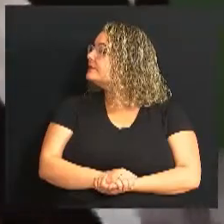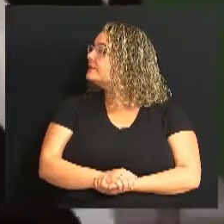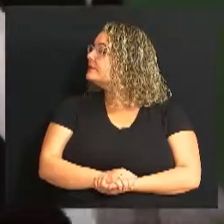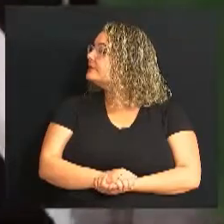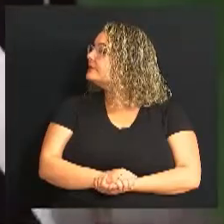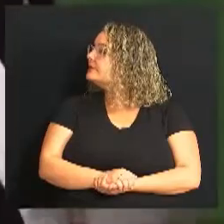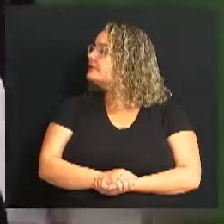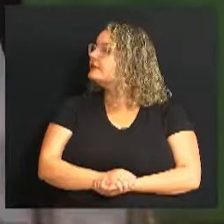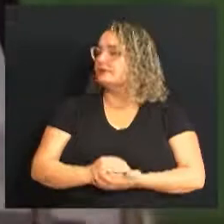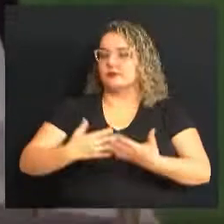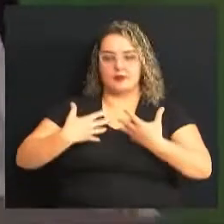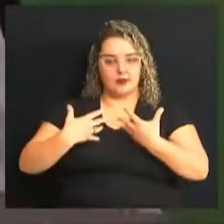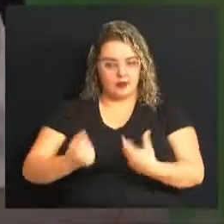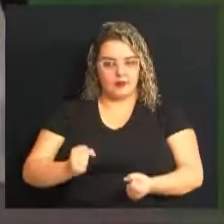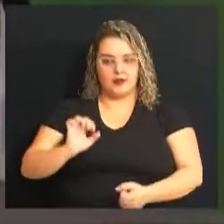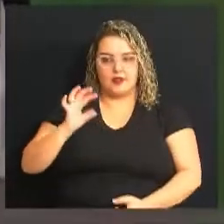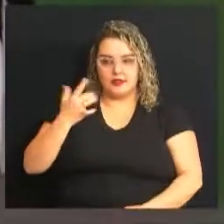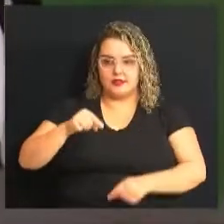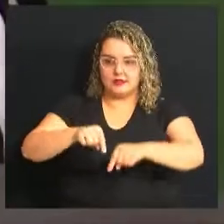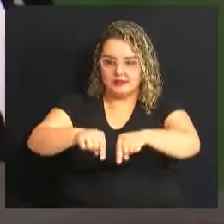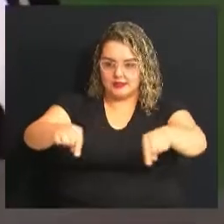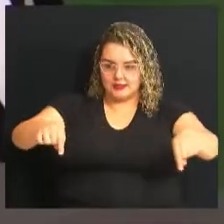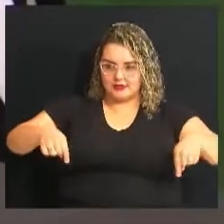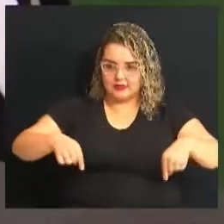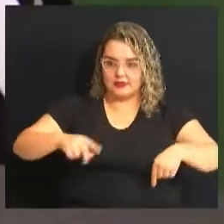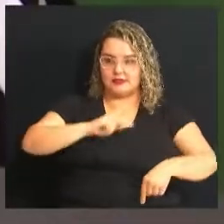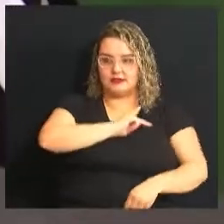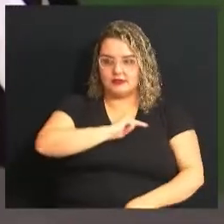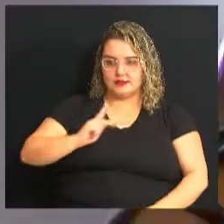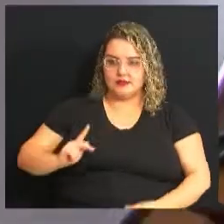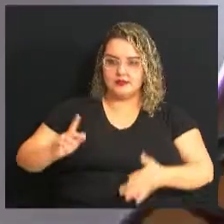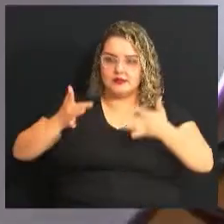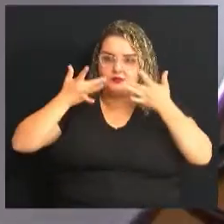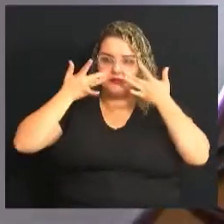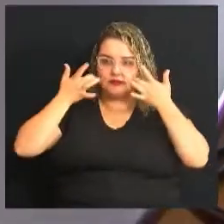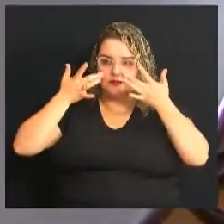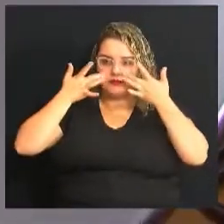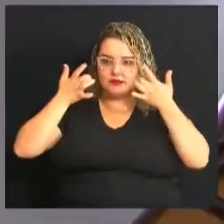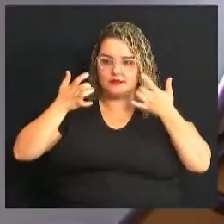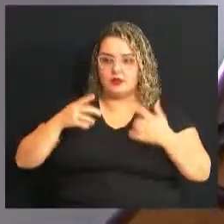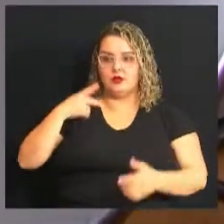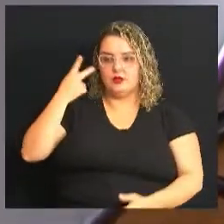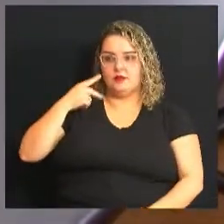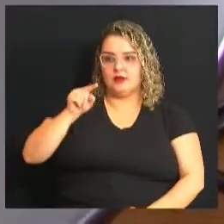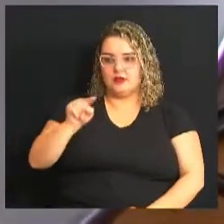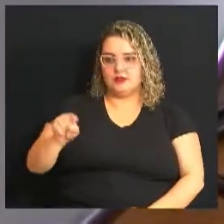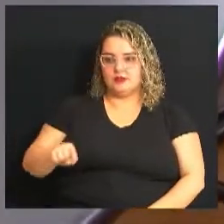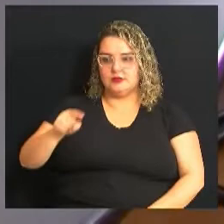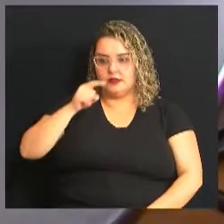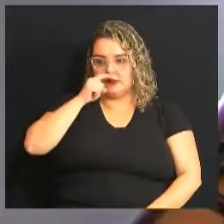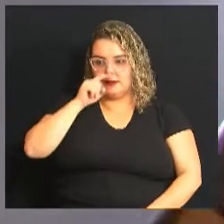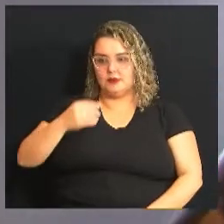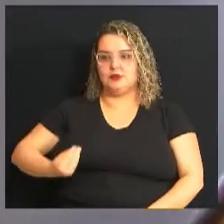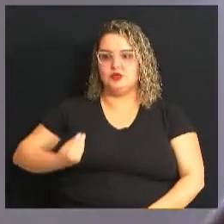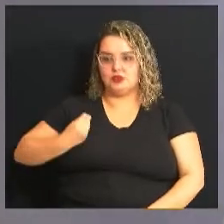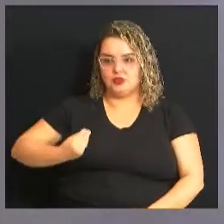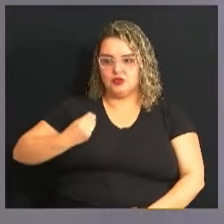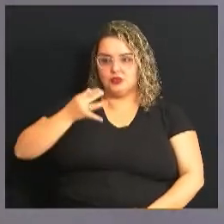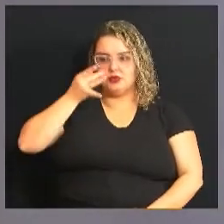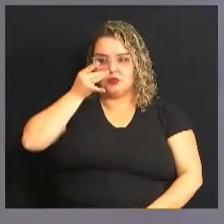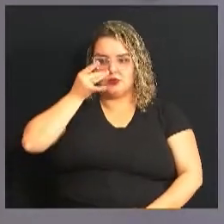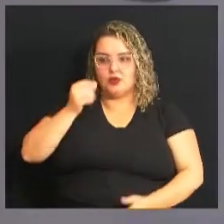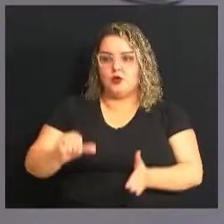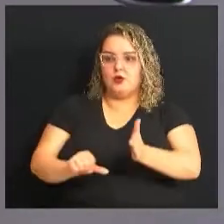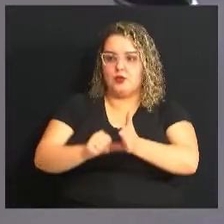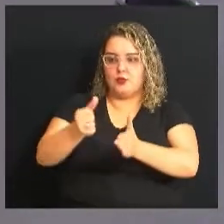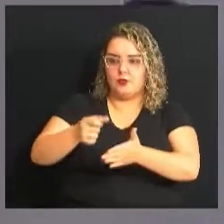A posse aconteceu na sala da presidência do Teatro Bento Quirino. O vereador Zé Carlos esteve presente e foi o primeiro